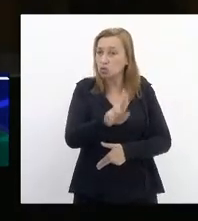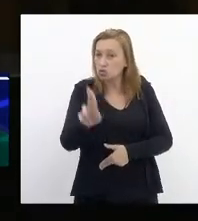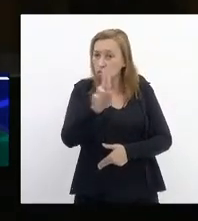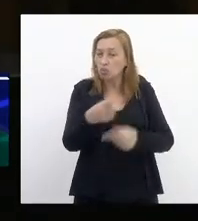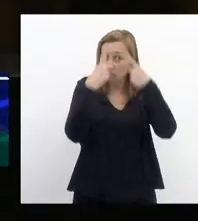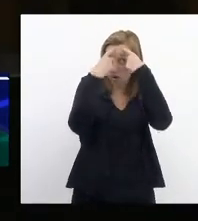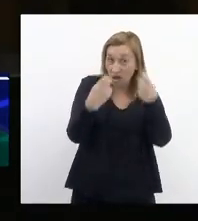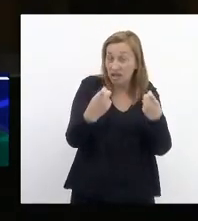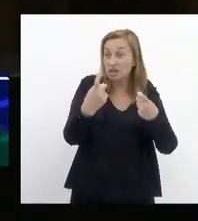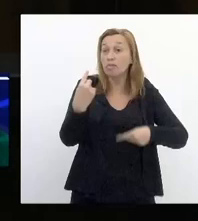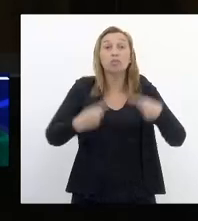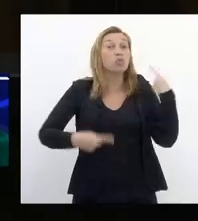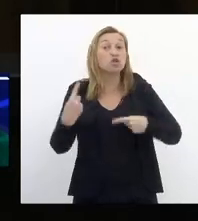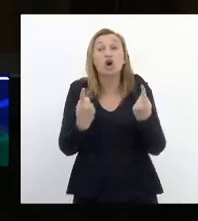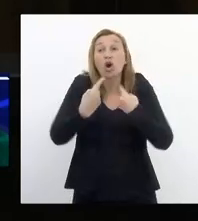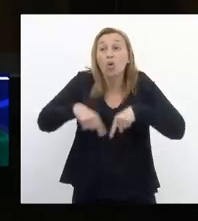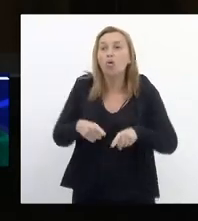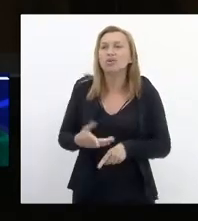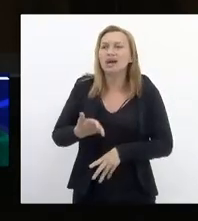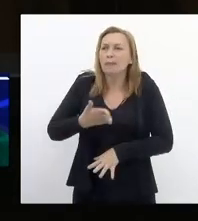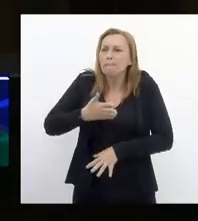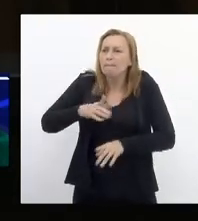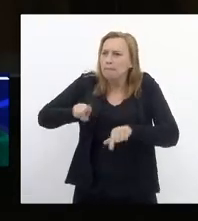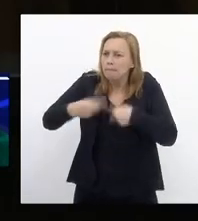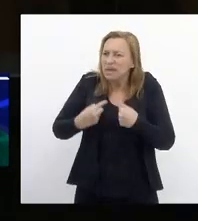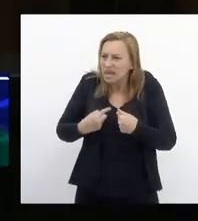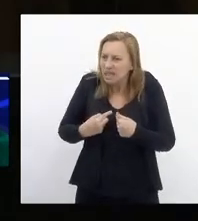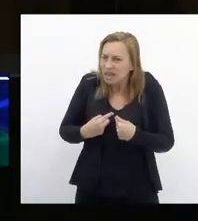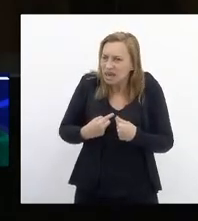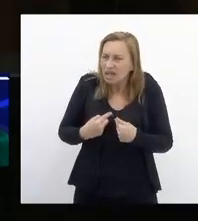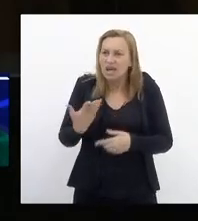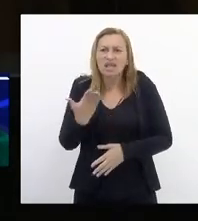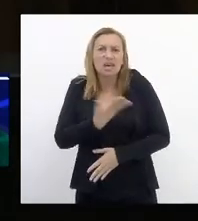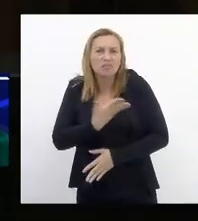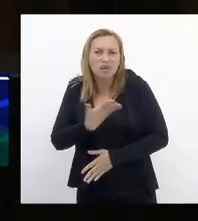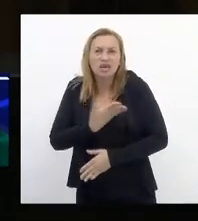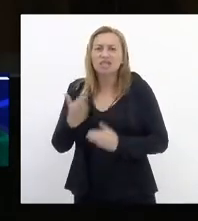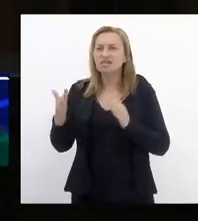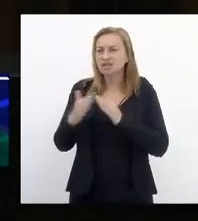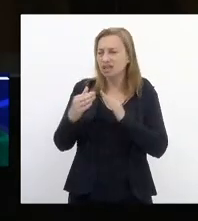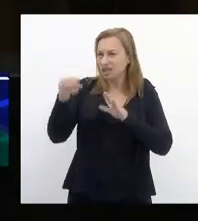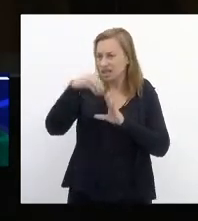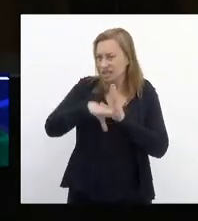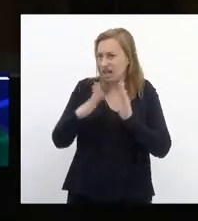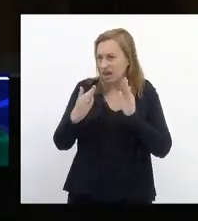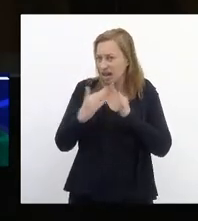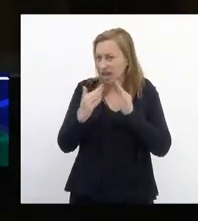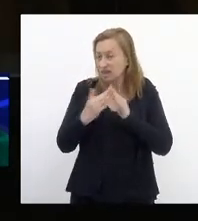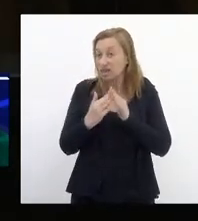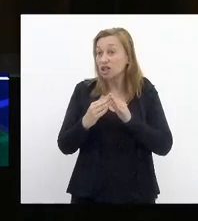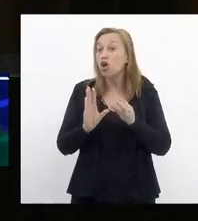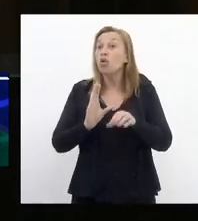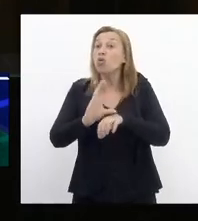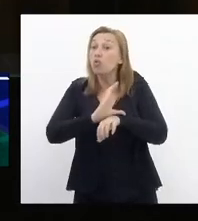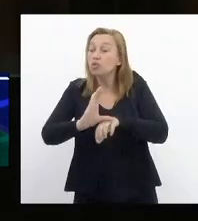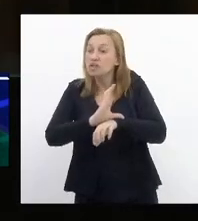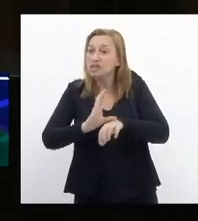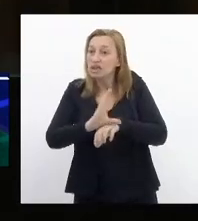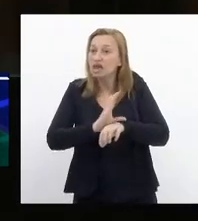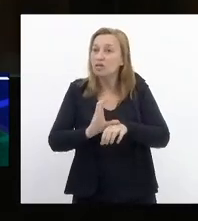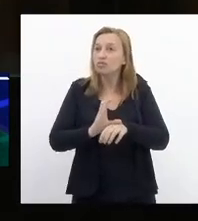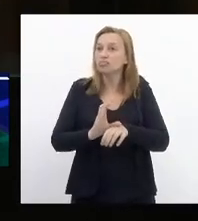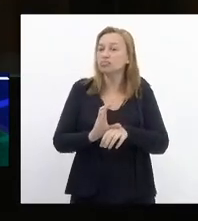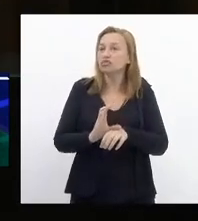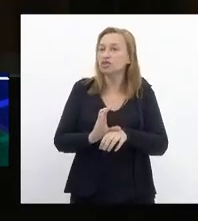violência política contra mim, contra companheiras minhas dentro dessa casa. Então, o Conselho de Ética dessa casa vai ter que